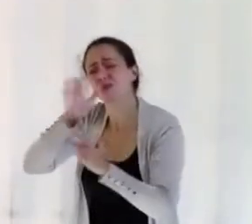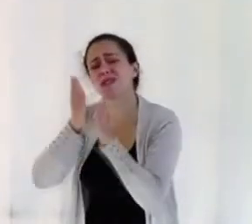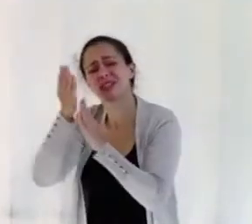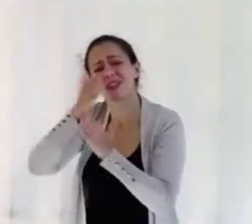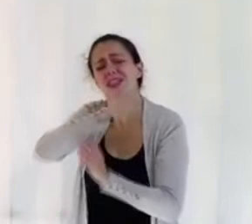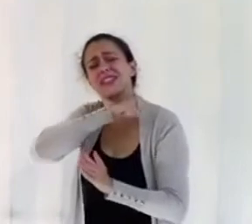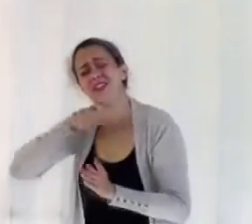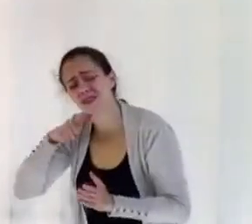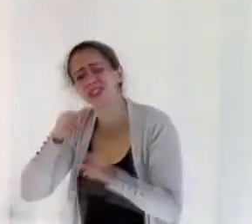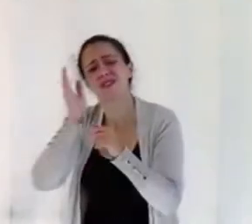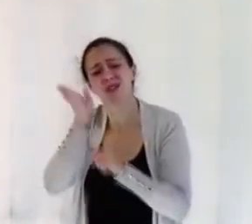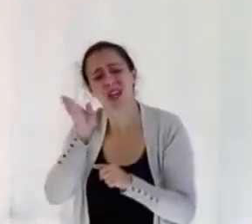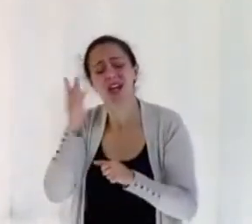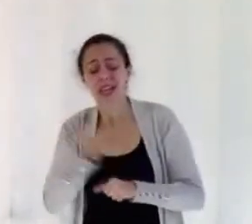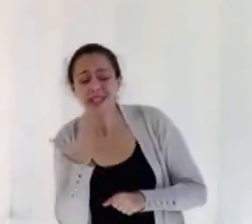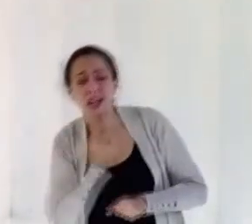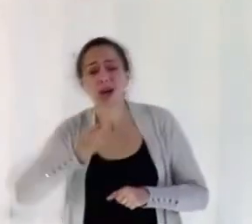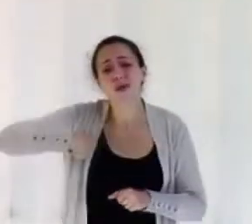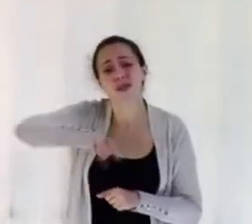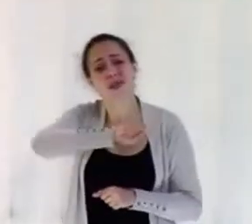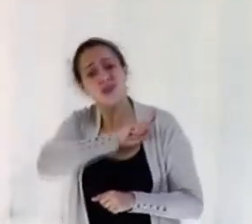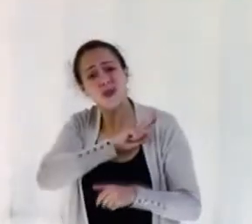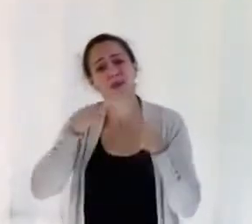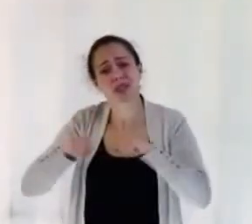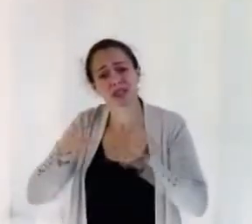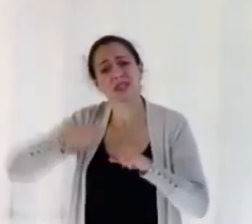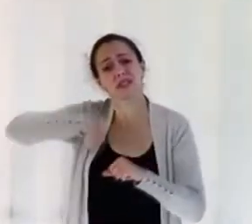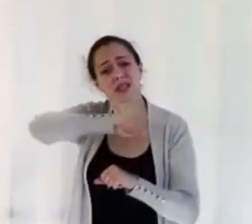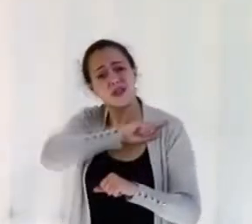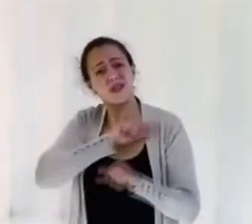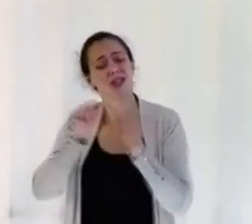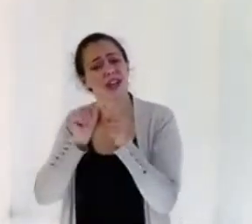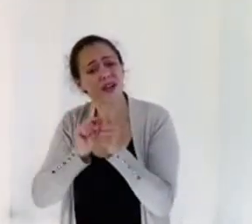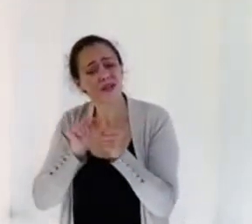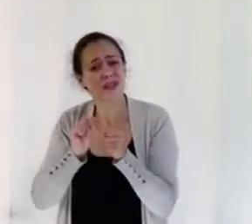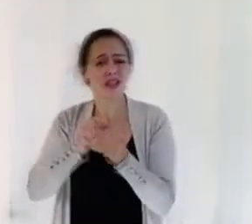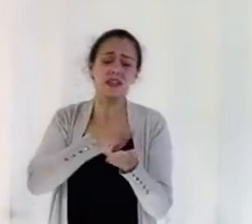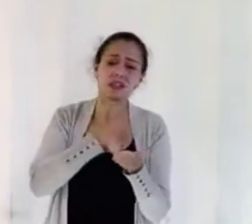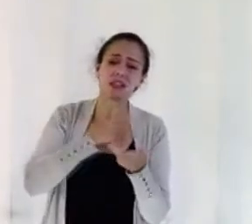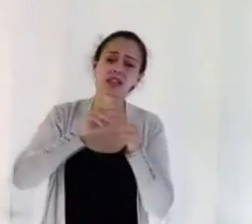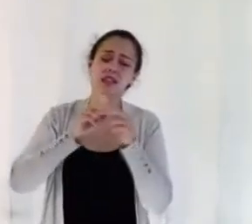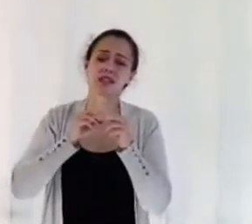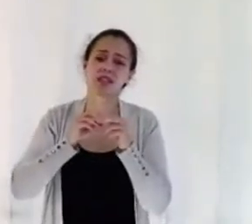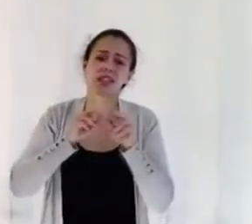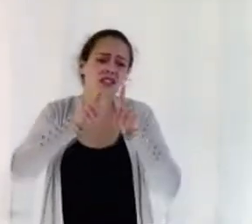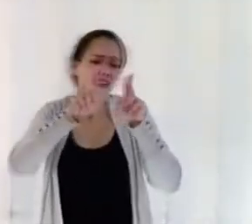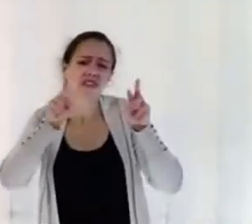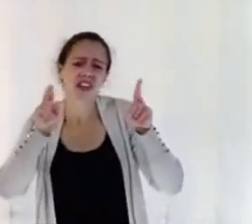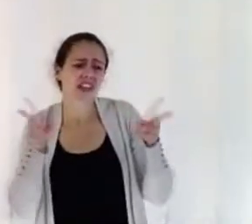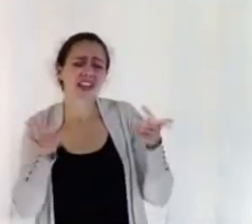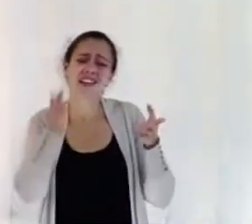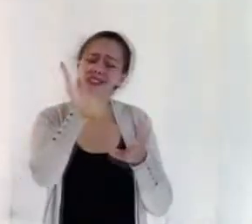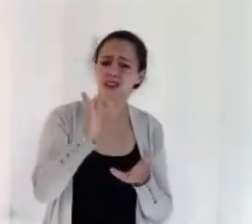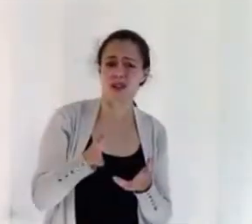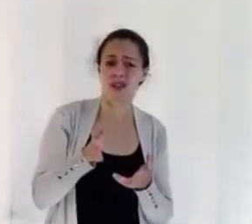práticas, mas viver as práticas de acordo com aquilo que Cristo nos revela na sua palavra, não como obrigação, mas